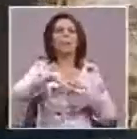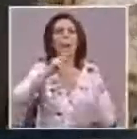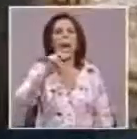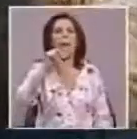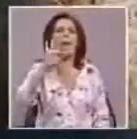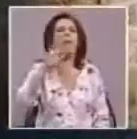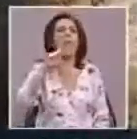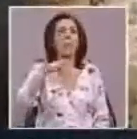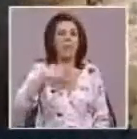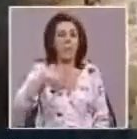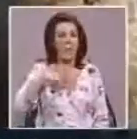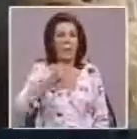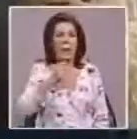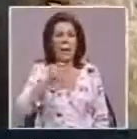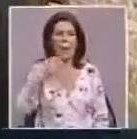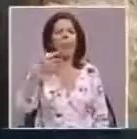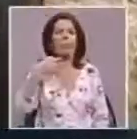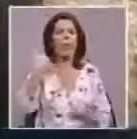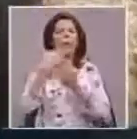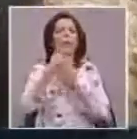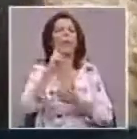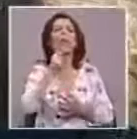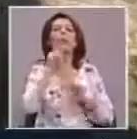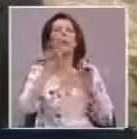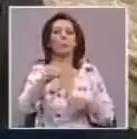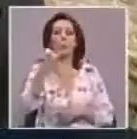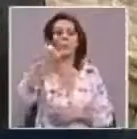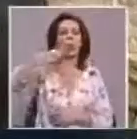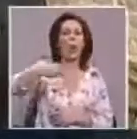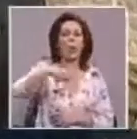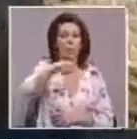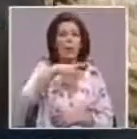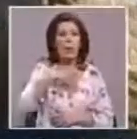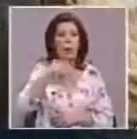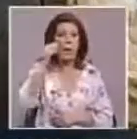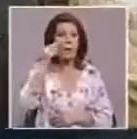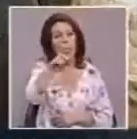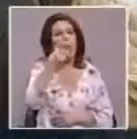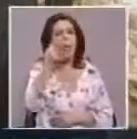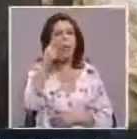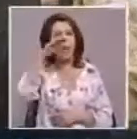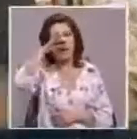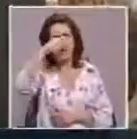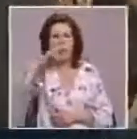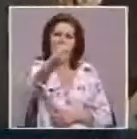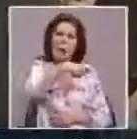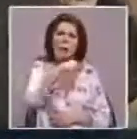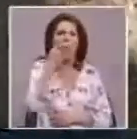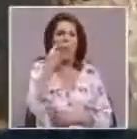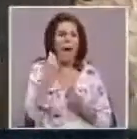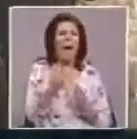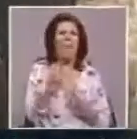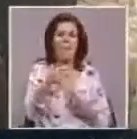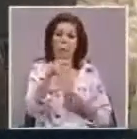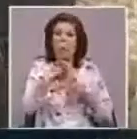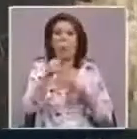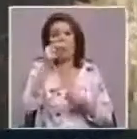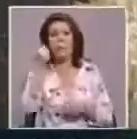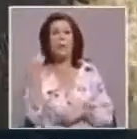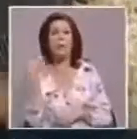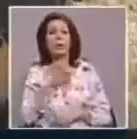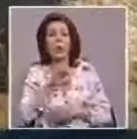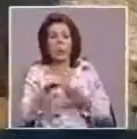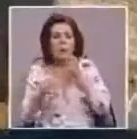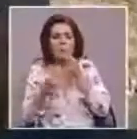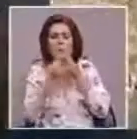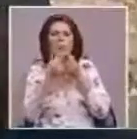Porto até ao dia 29. O melhor é ser curioso, vir e experimentar, afinal pode descobrir, como há pouco aqueles senhores,